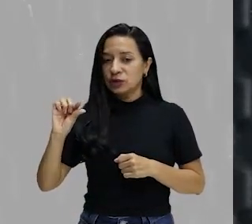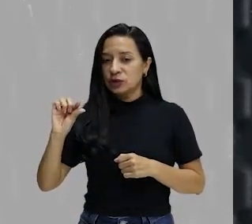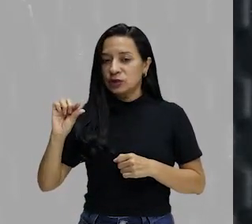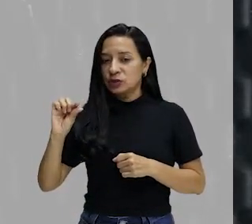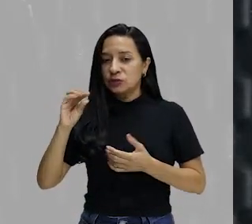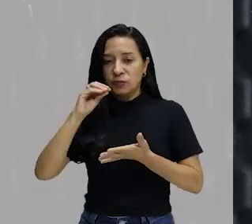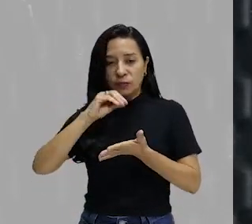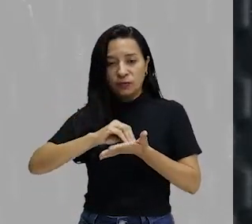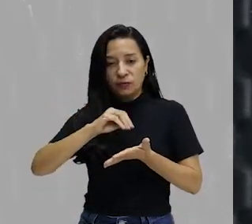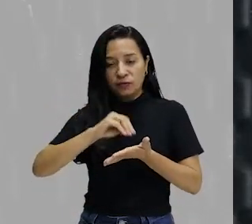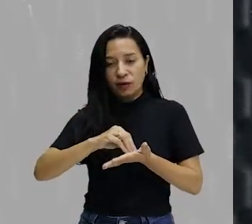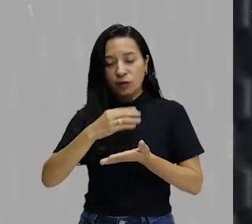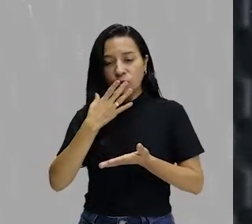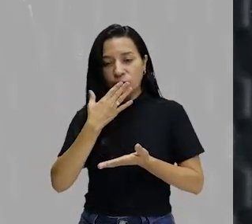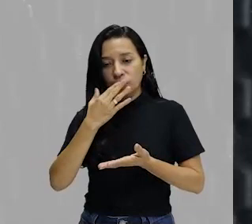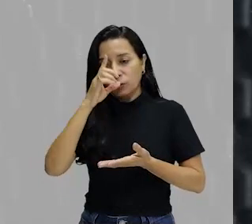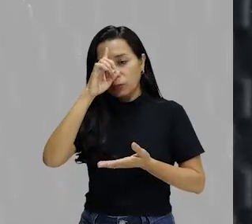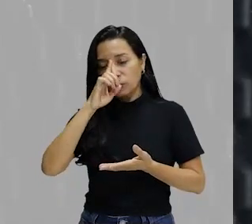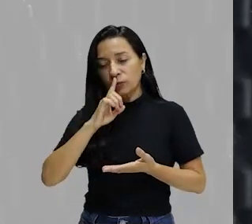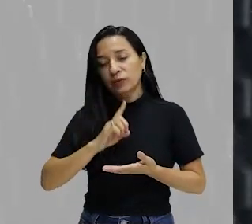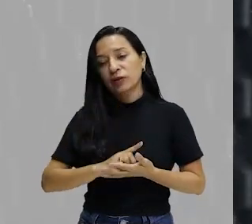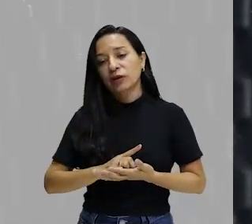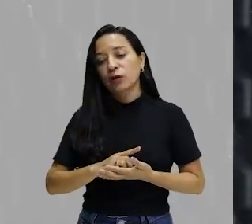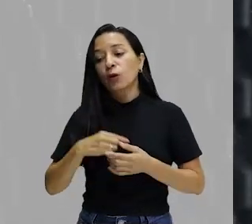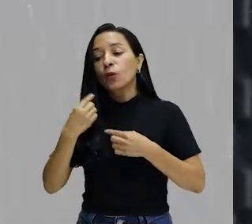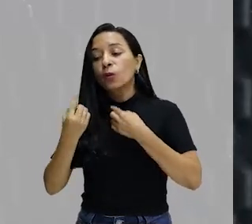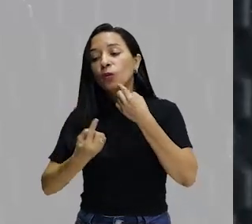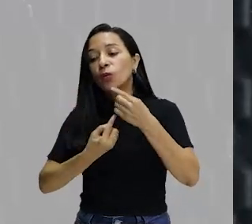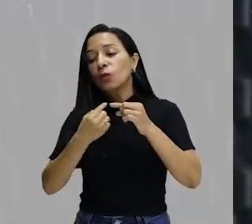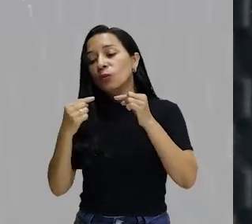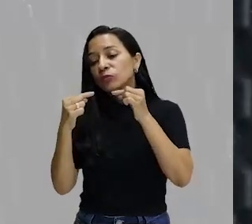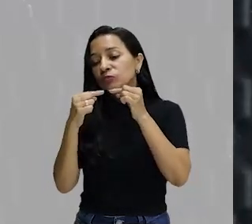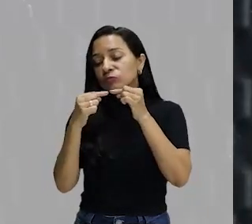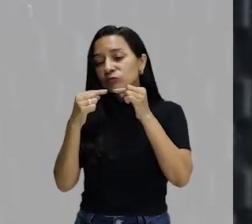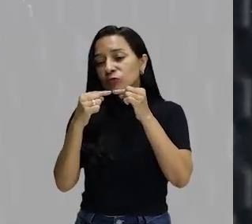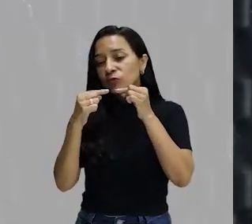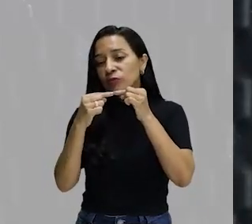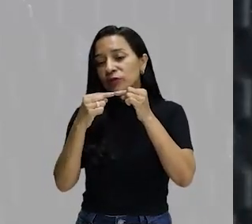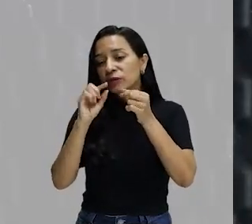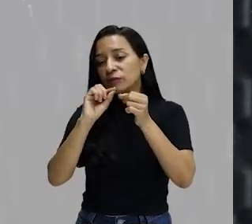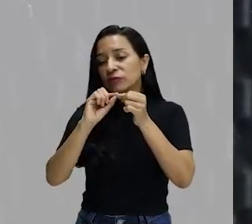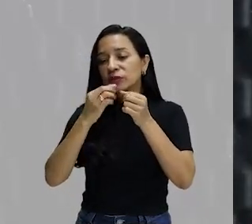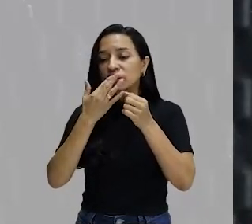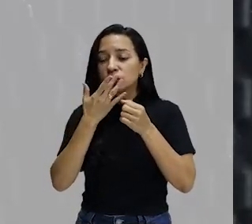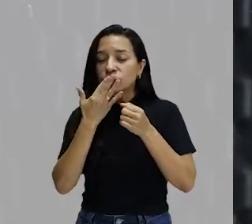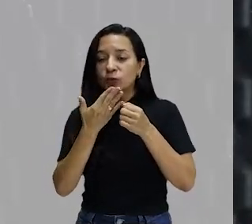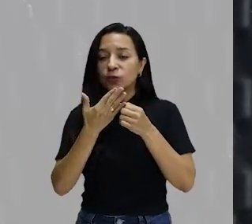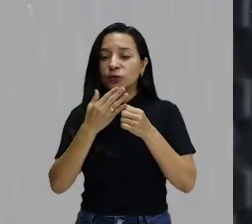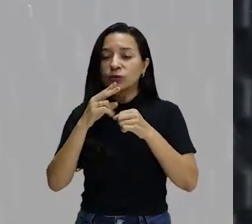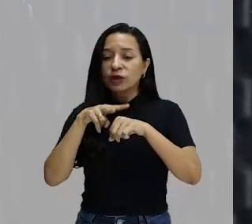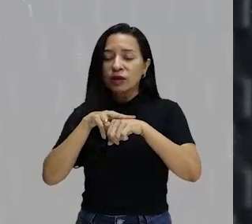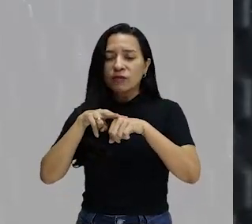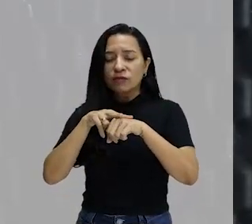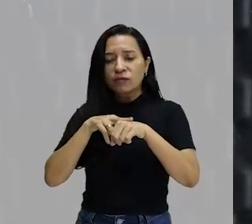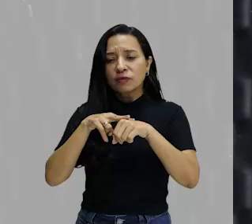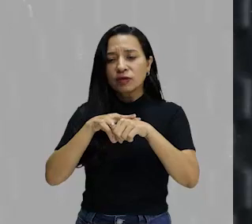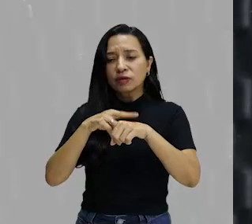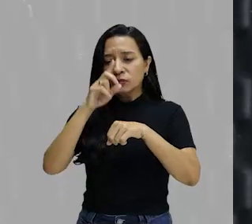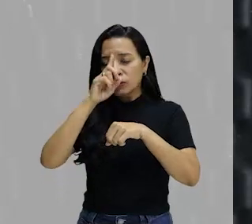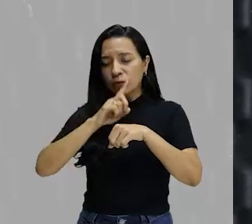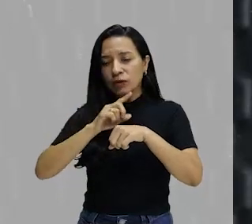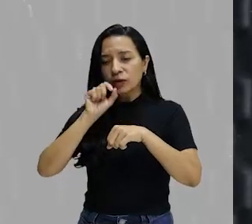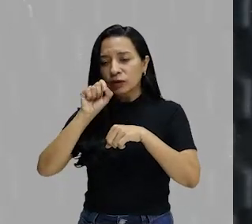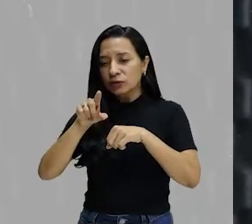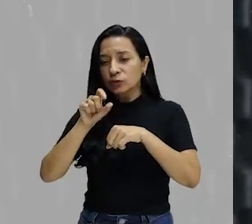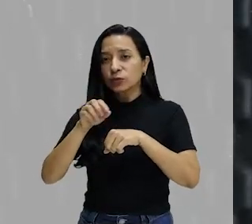é que esses alelos vão se combinar para gerar aquelas cores, né? O verde, o amarelo, o azul e o branco. Então, vai